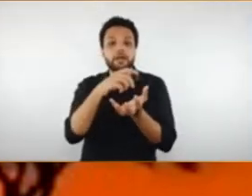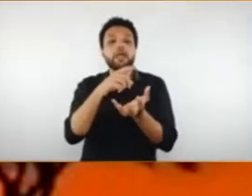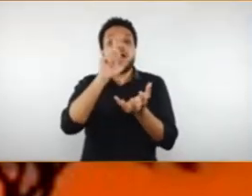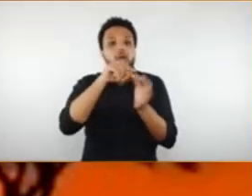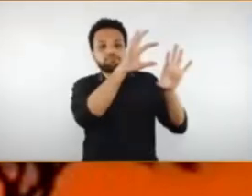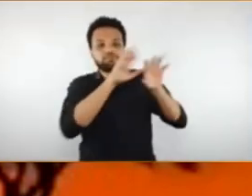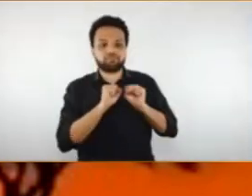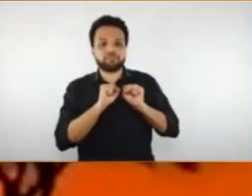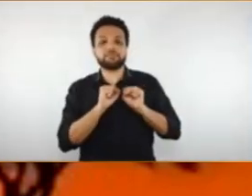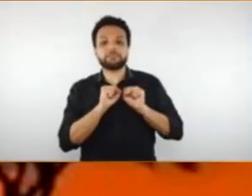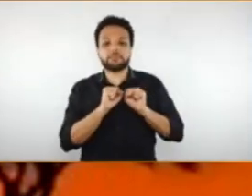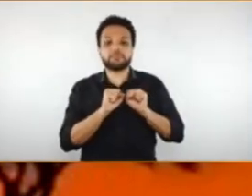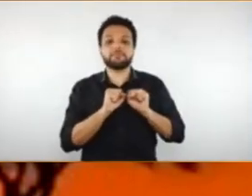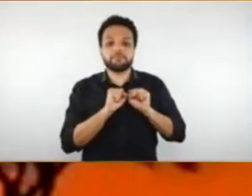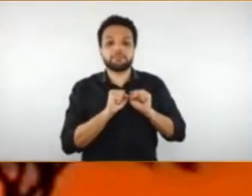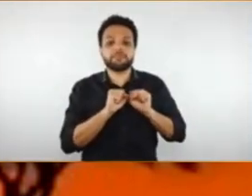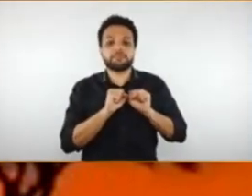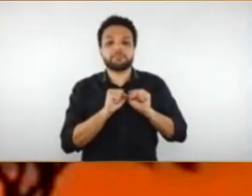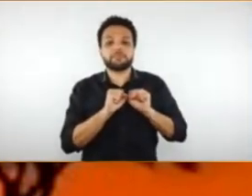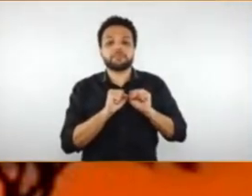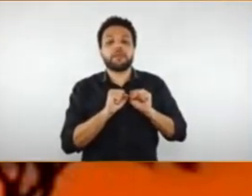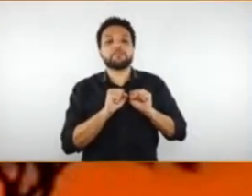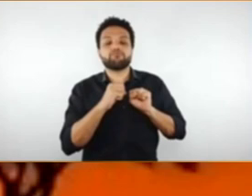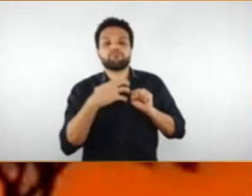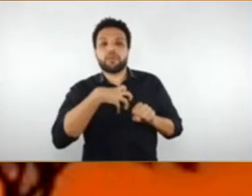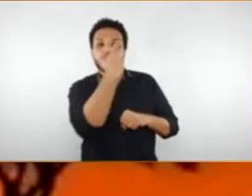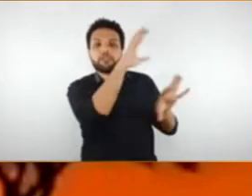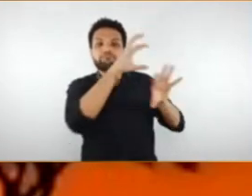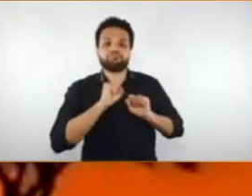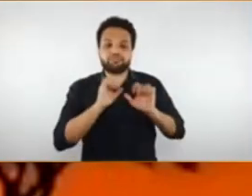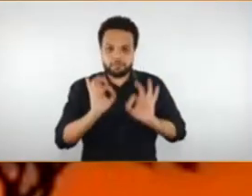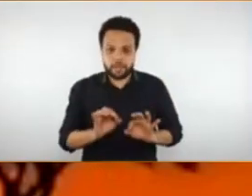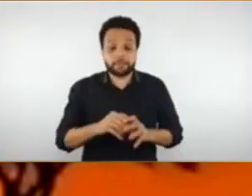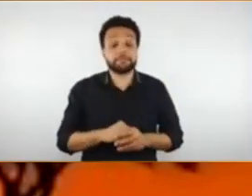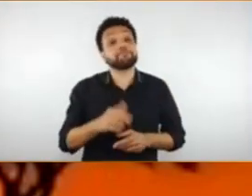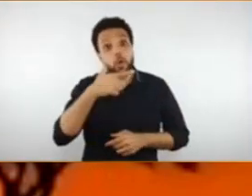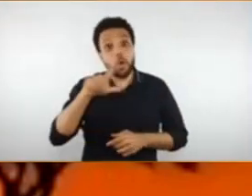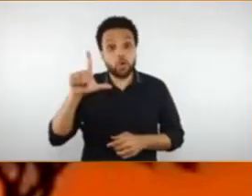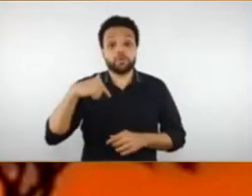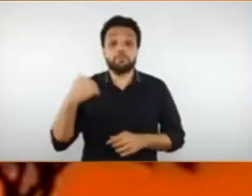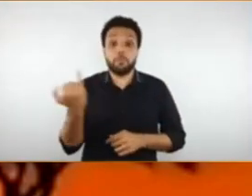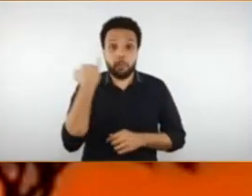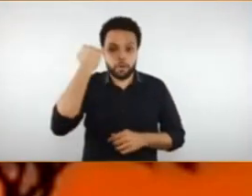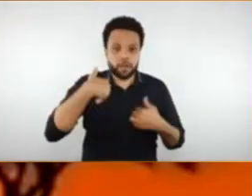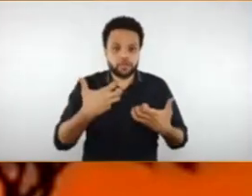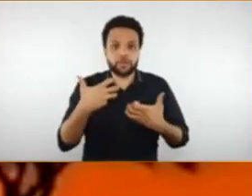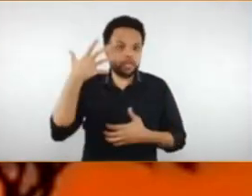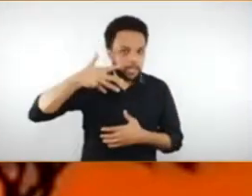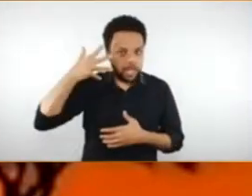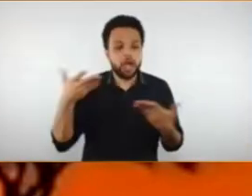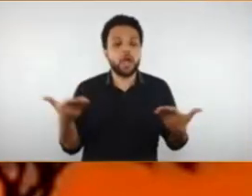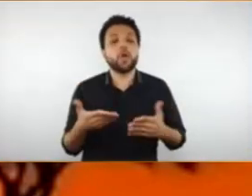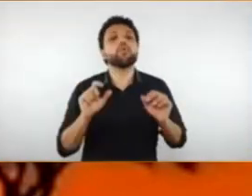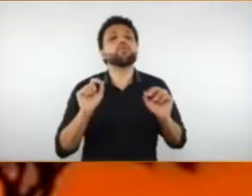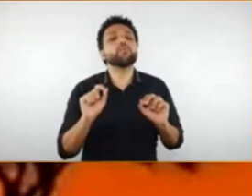né? A outra questão bastante importante que eu queria trazer nesse momento é a